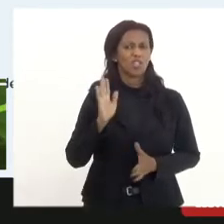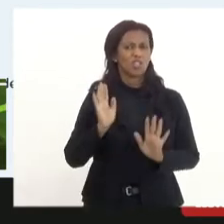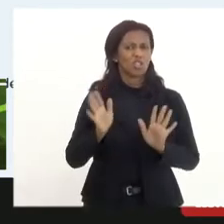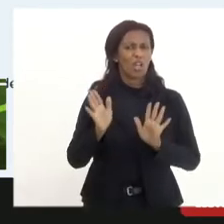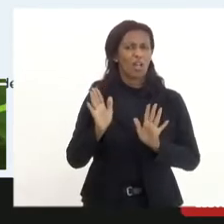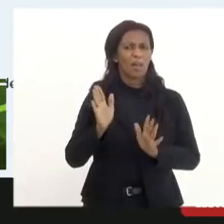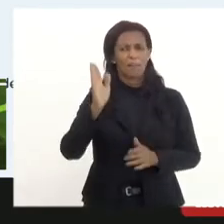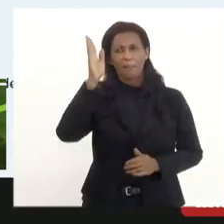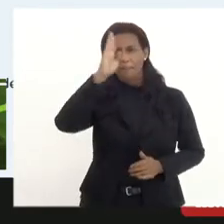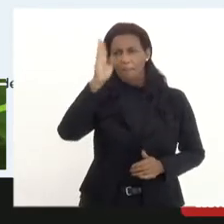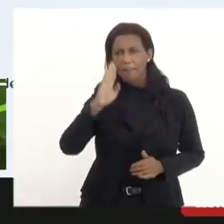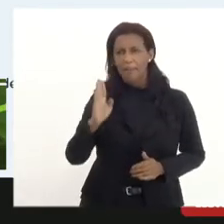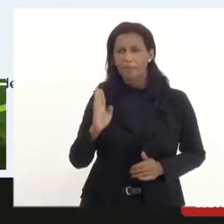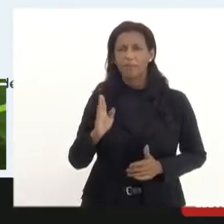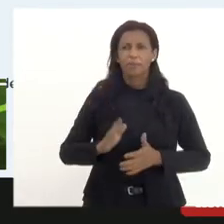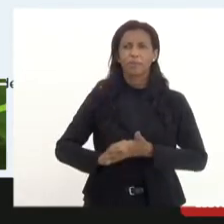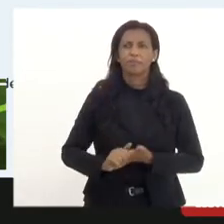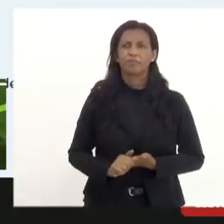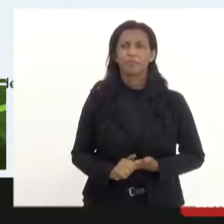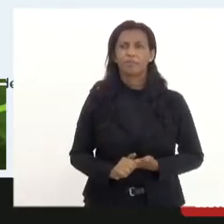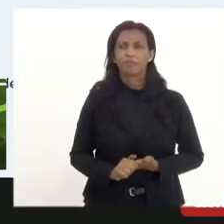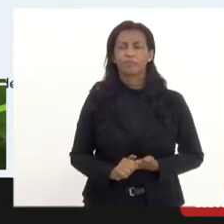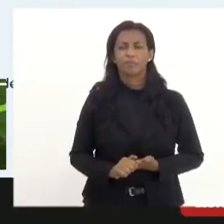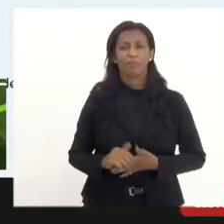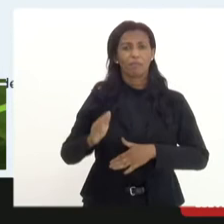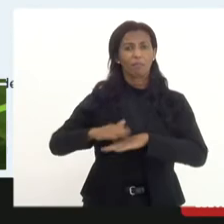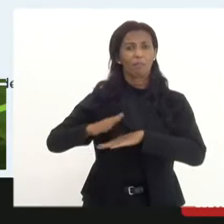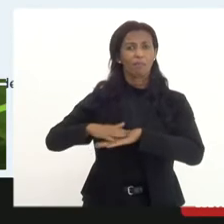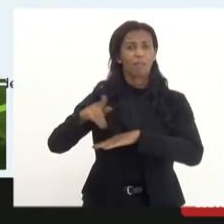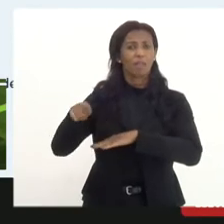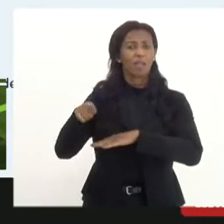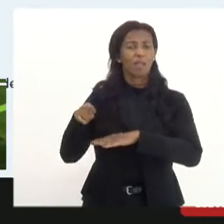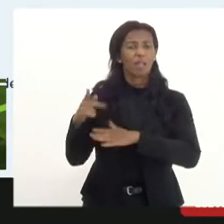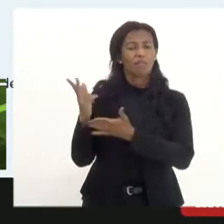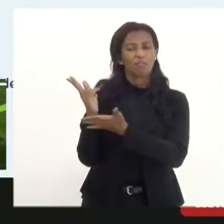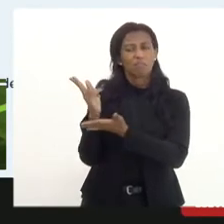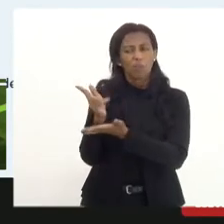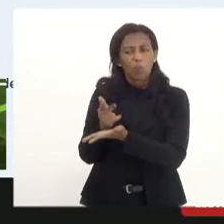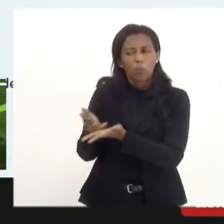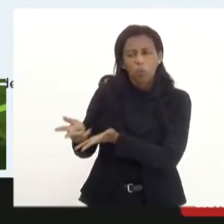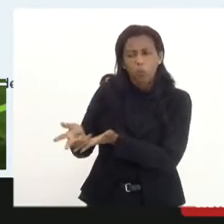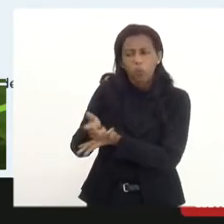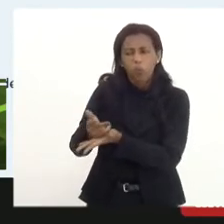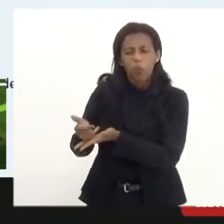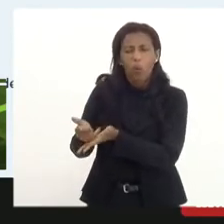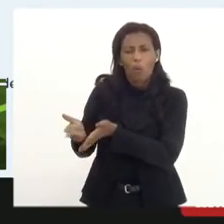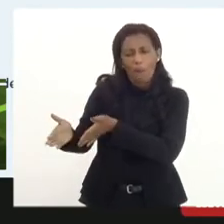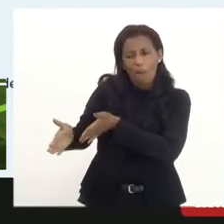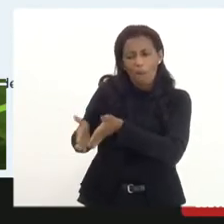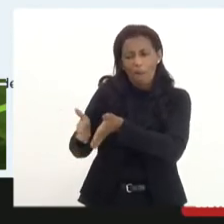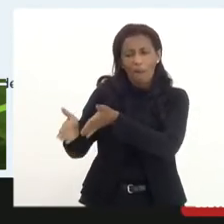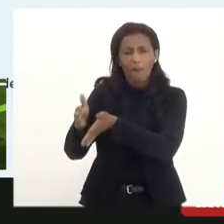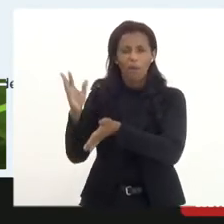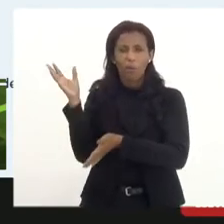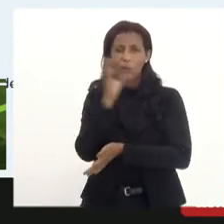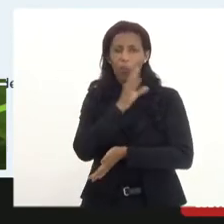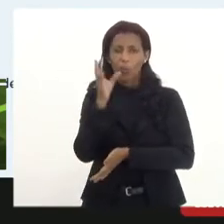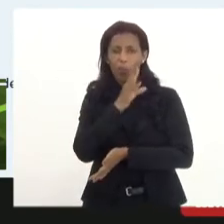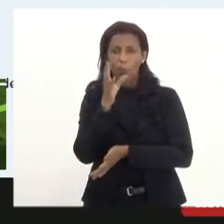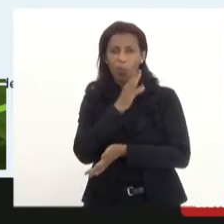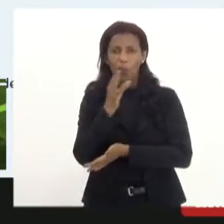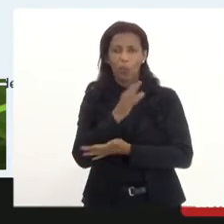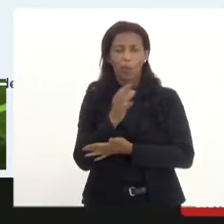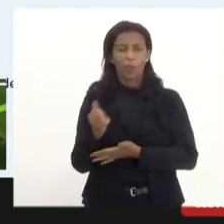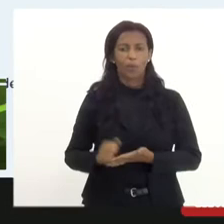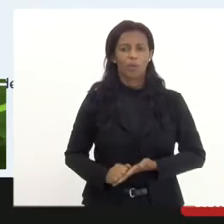muitos de vocês talvez conheçam ele. Ele desenhou um caminho de aceleração da transição energética através